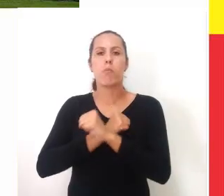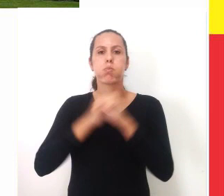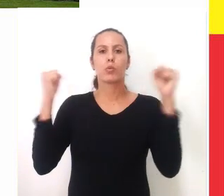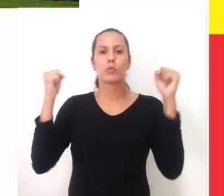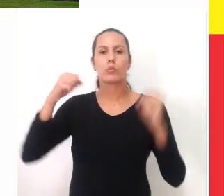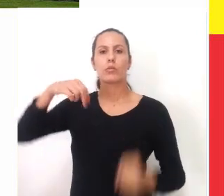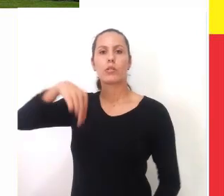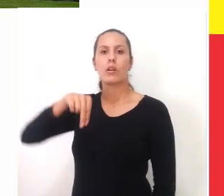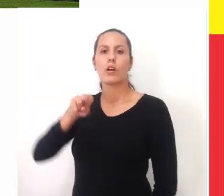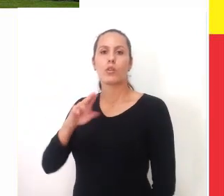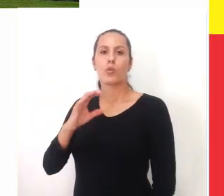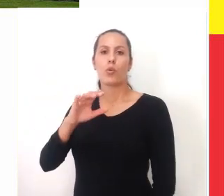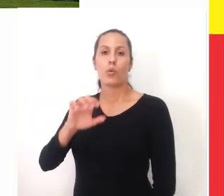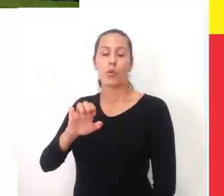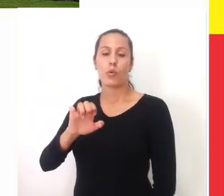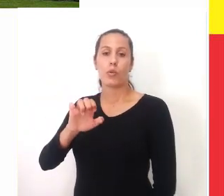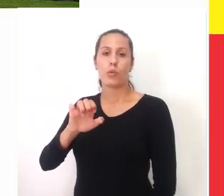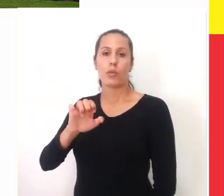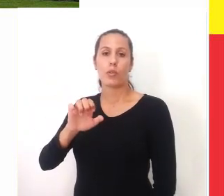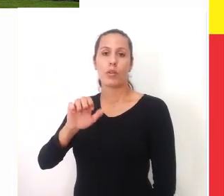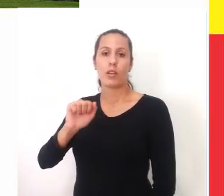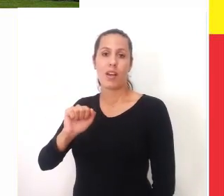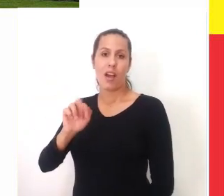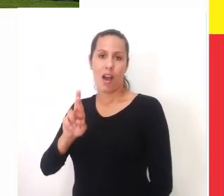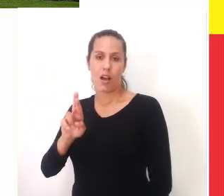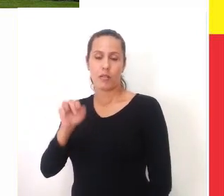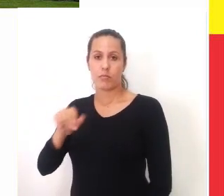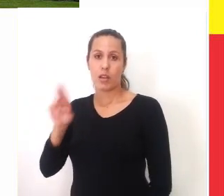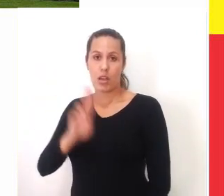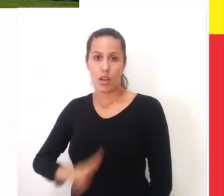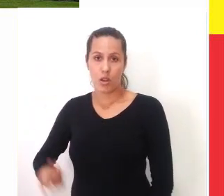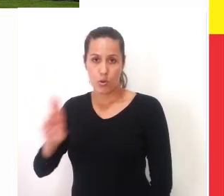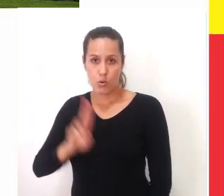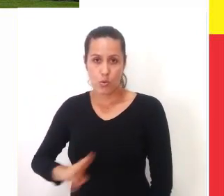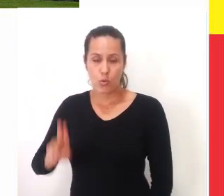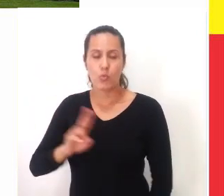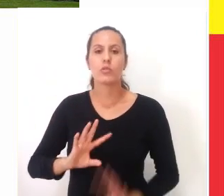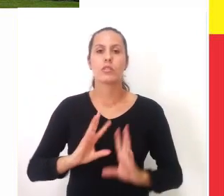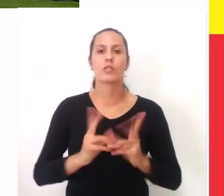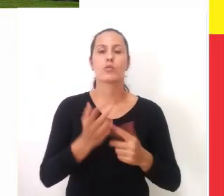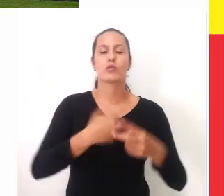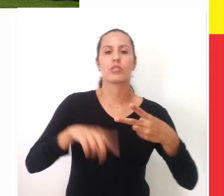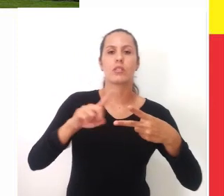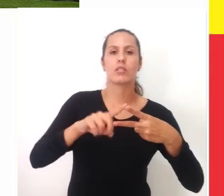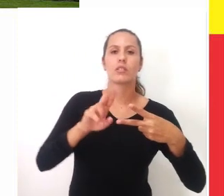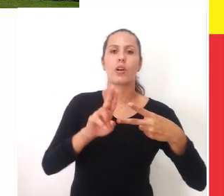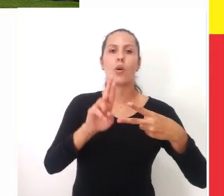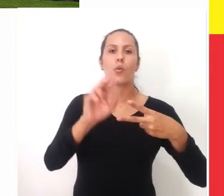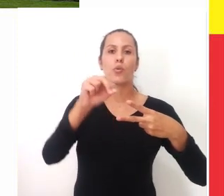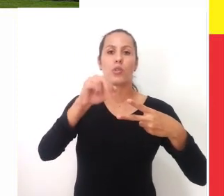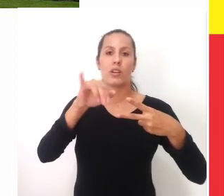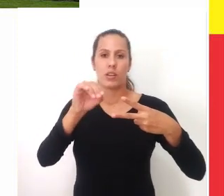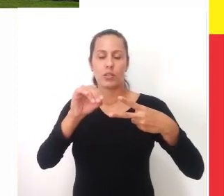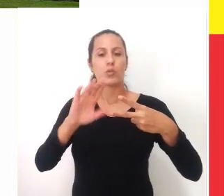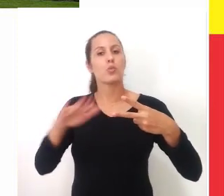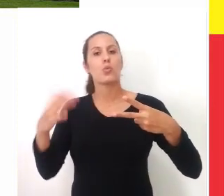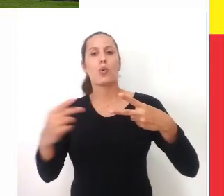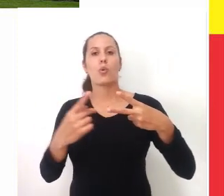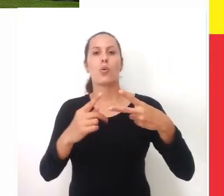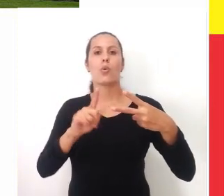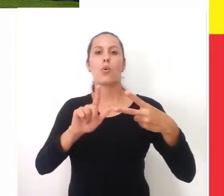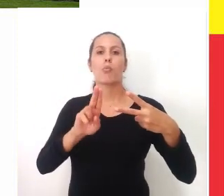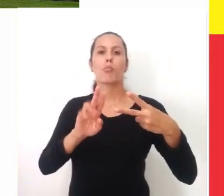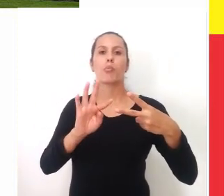nuclear. Vejam a imagem. Energia nuclear é gerada usando urânio ou plutônio. É